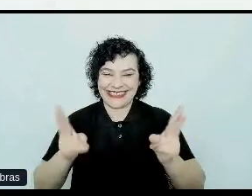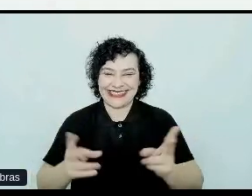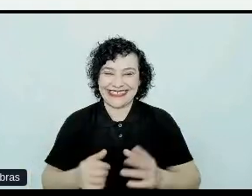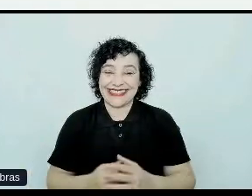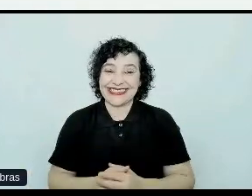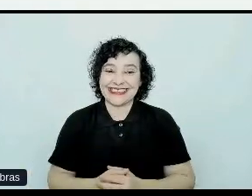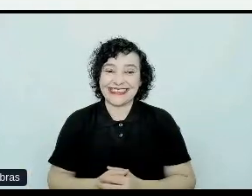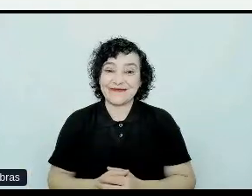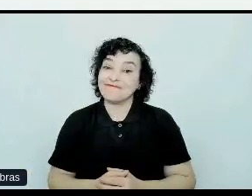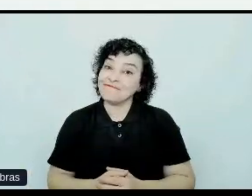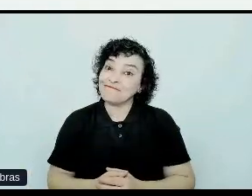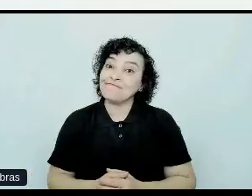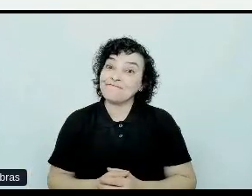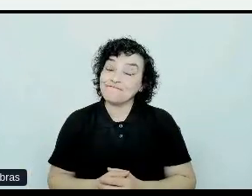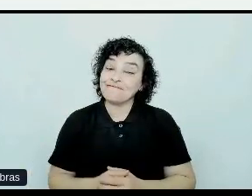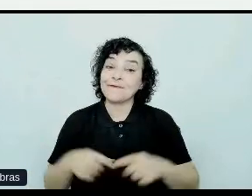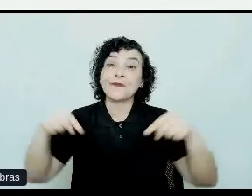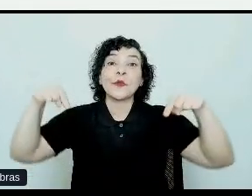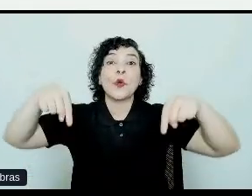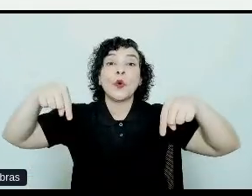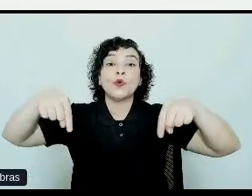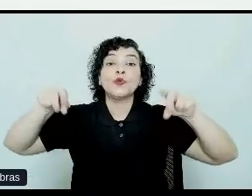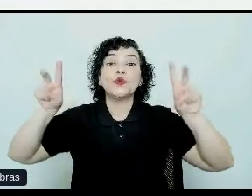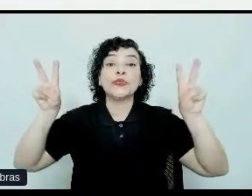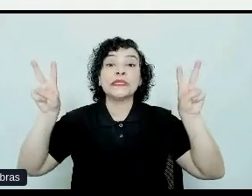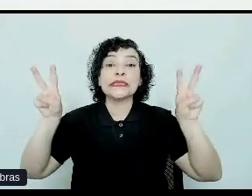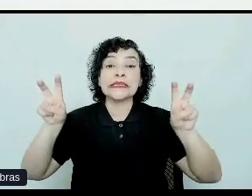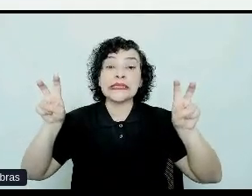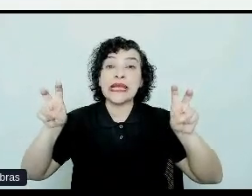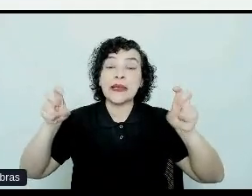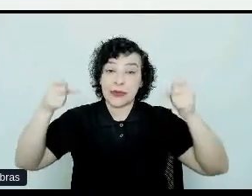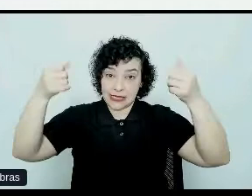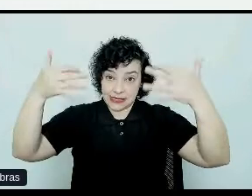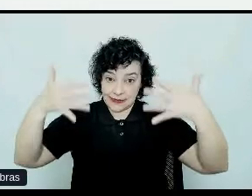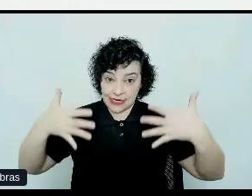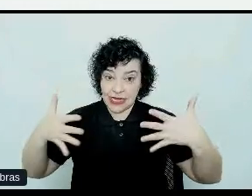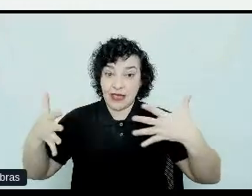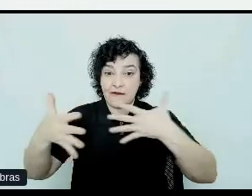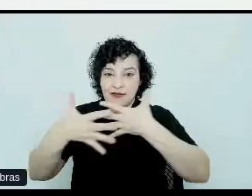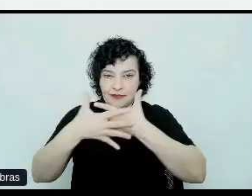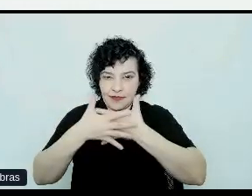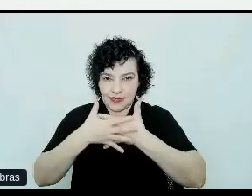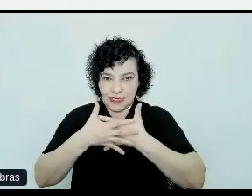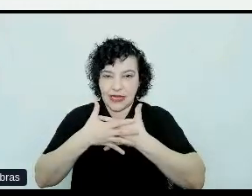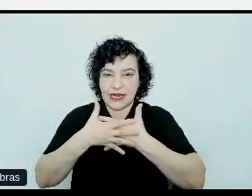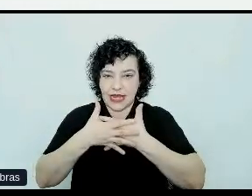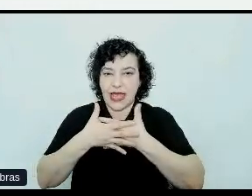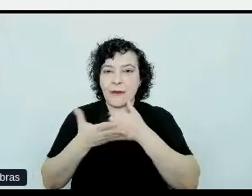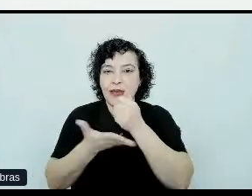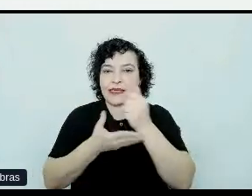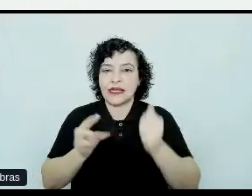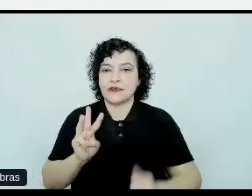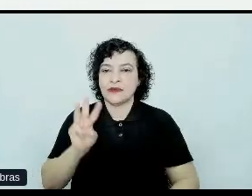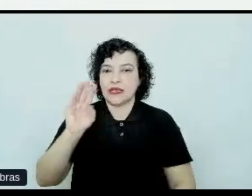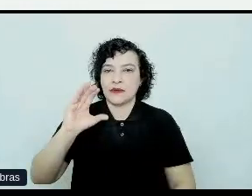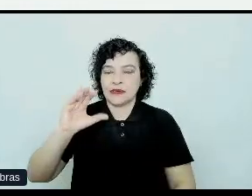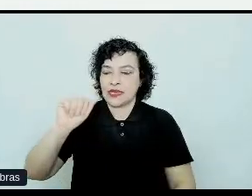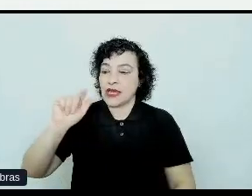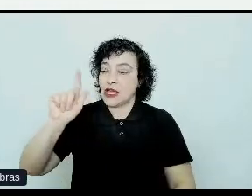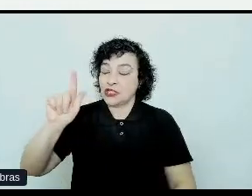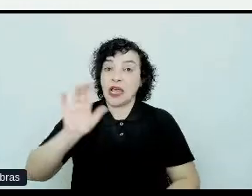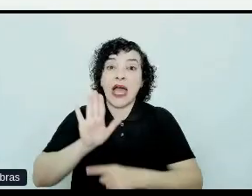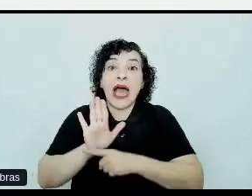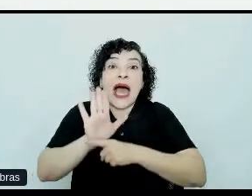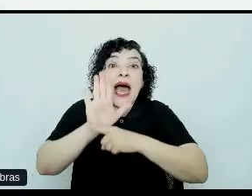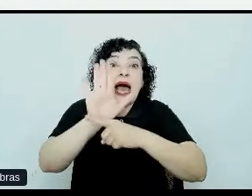E aí, né, o que a gente vai falar hoje? A gente vai falar sobre o framework, né, baseado em WCAG e construído para melhorar a acessibilidade